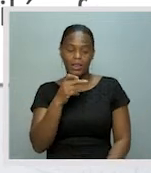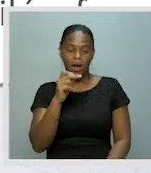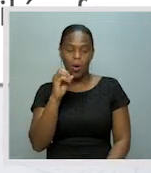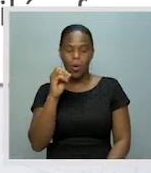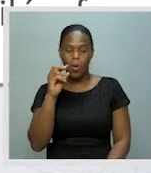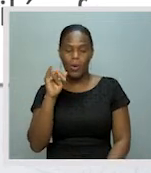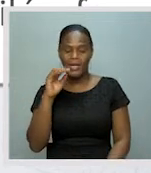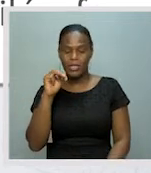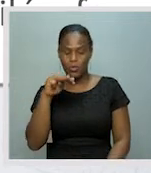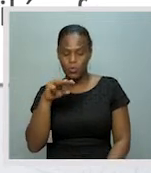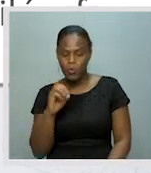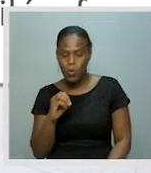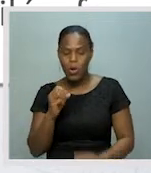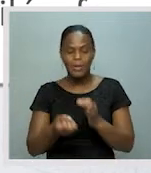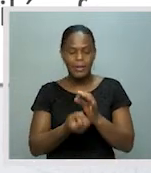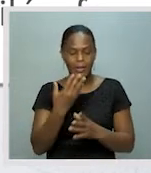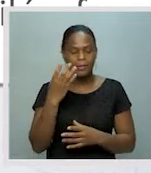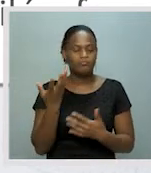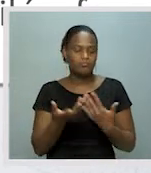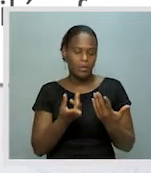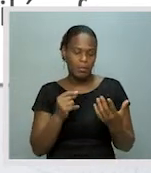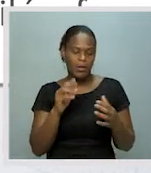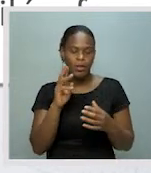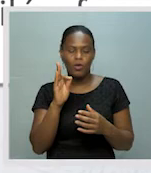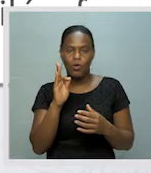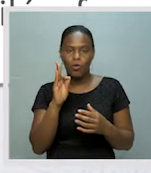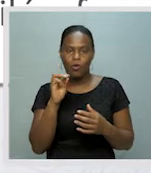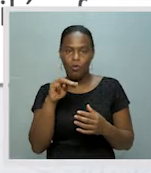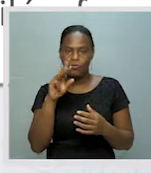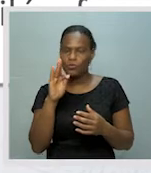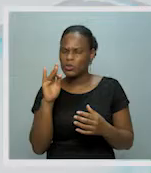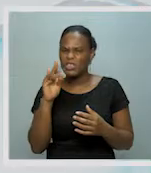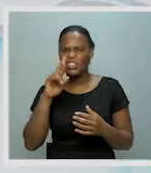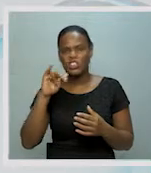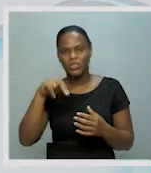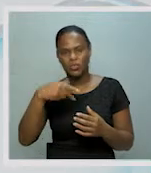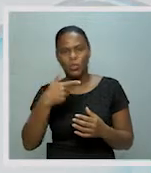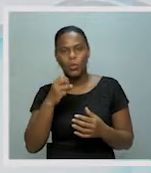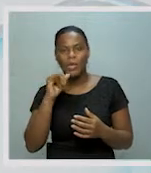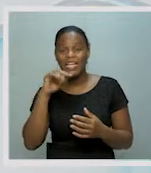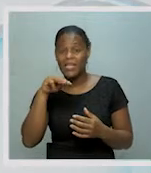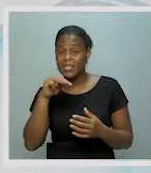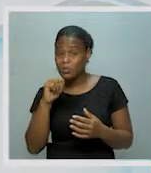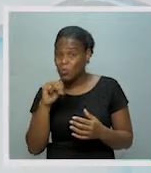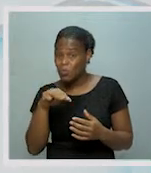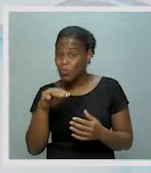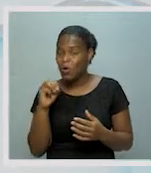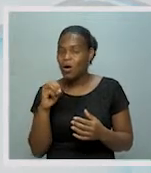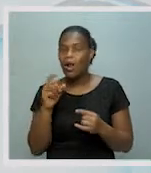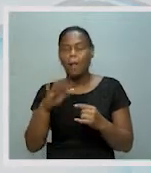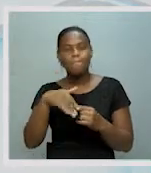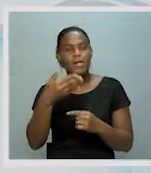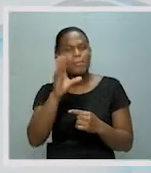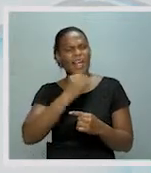também nasceu do hinduísmo, confucionismo e o shintoísmo, ok? São as principais